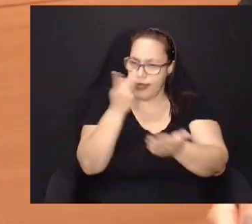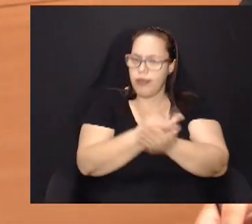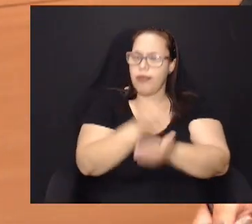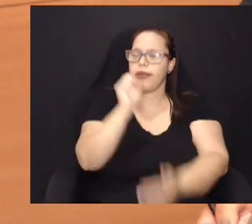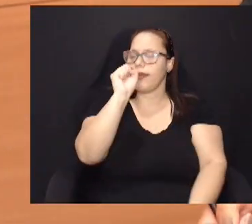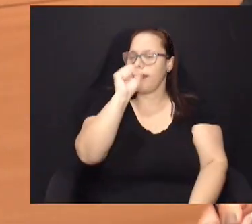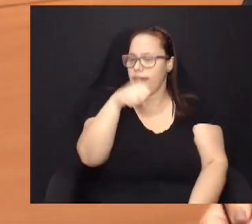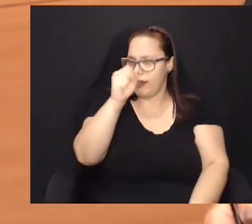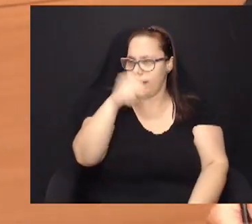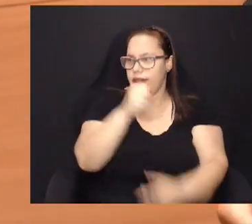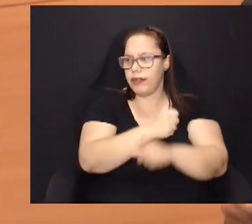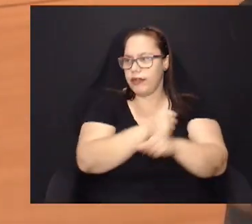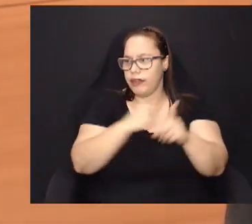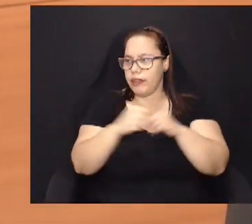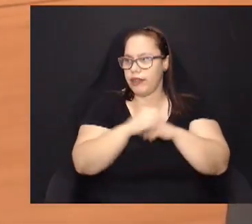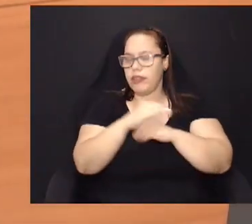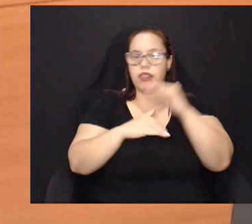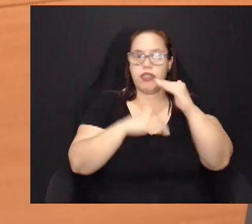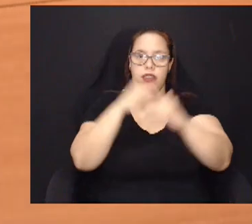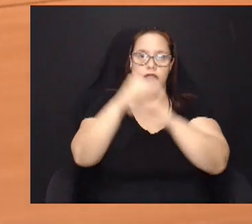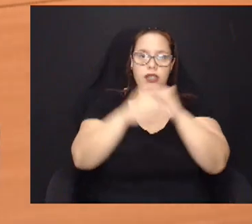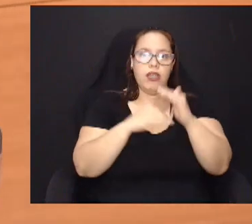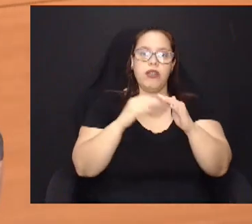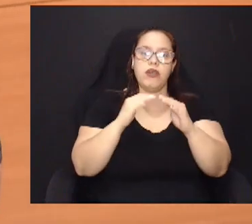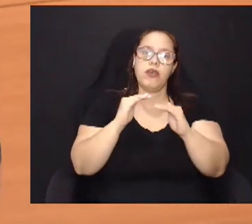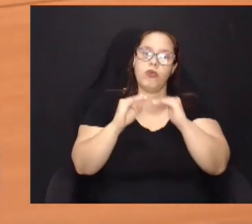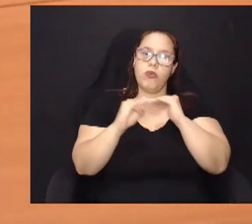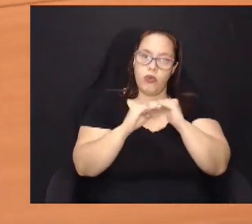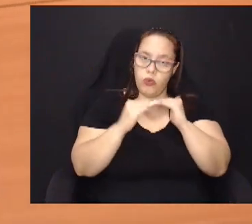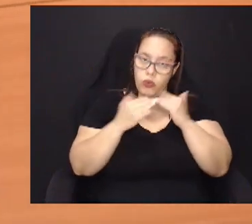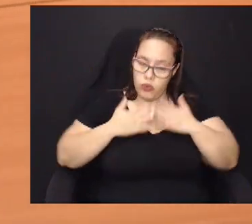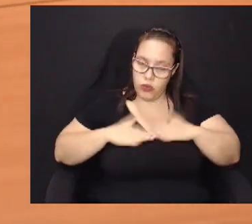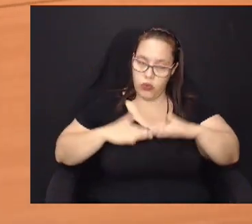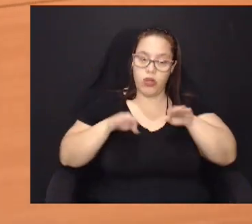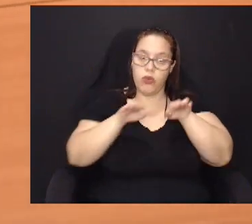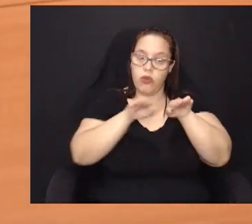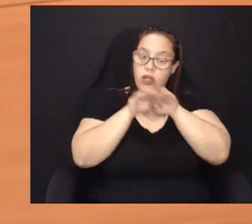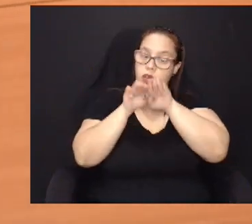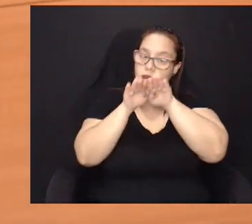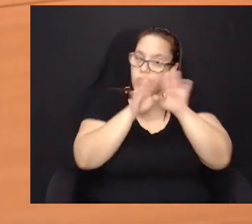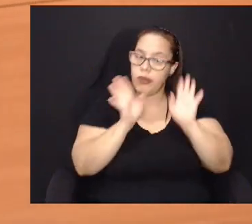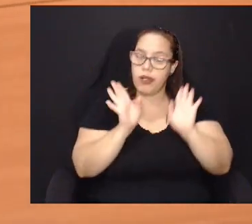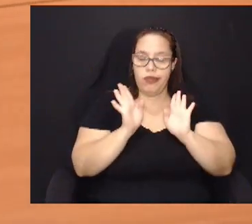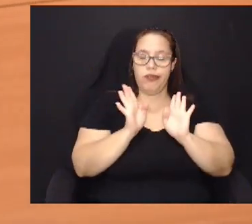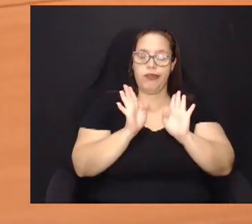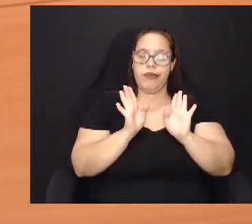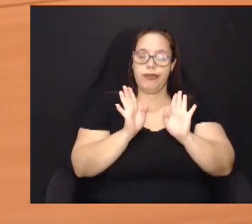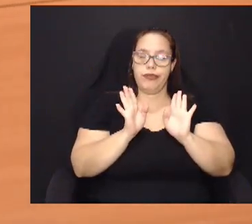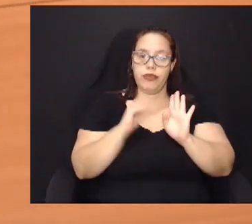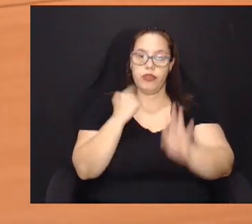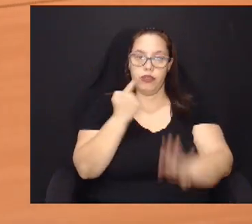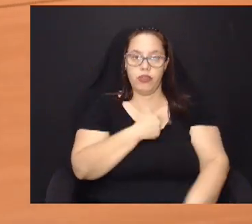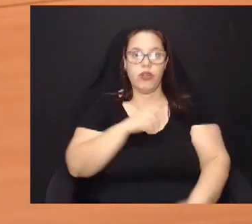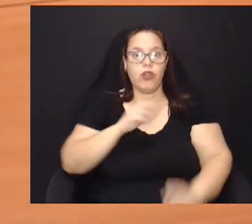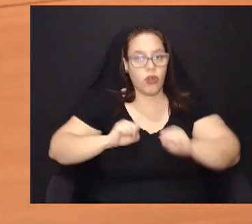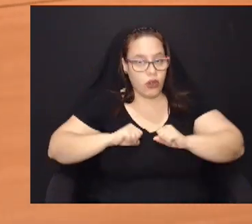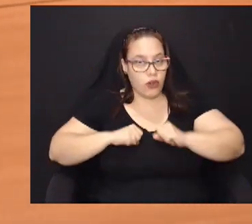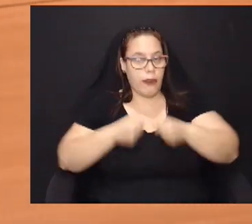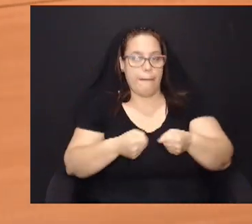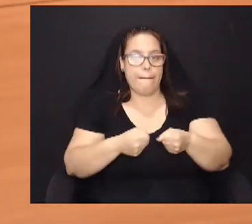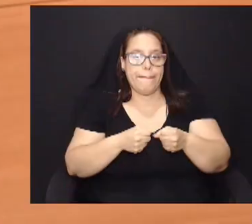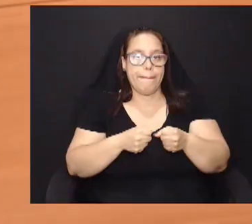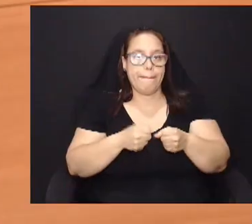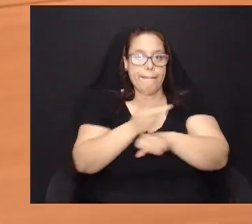a sociedade trabalha de uma forma muito harmônica e equilibrada, né? Então, eu acho que esse é o nosso esforço, de a gente buscar